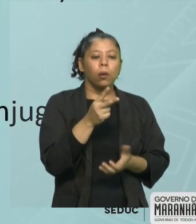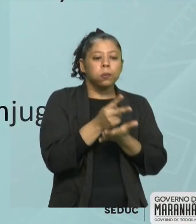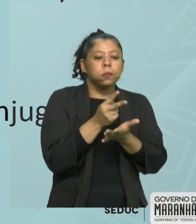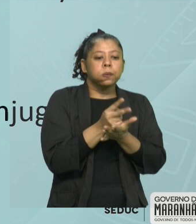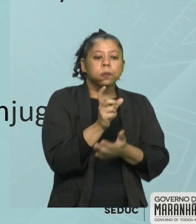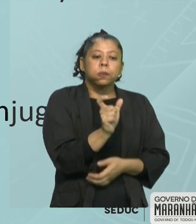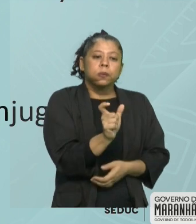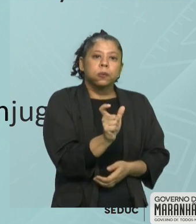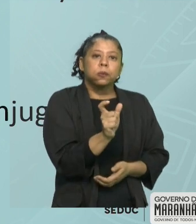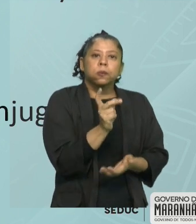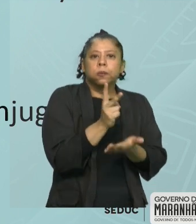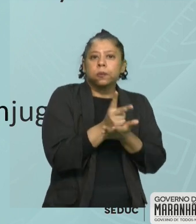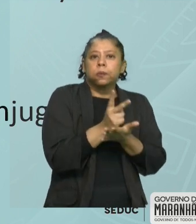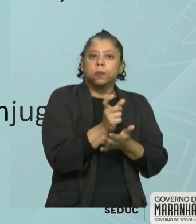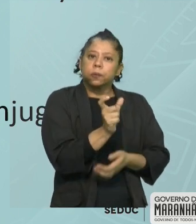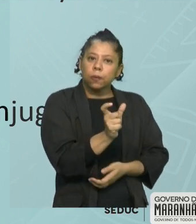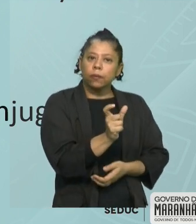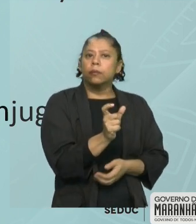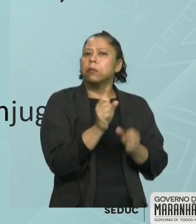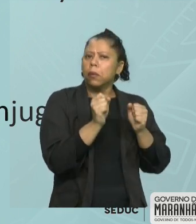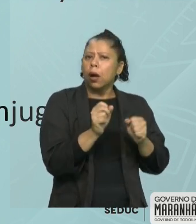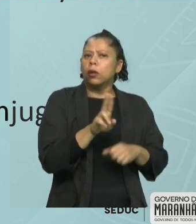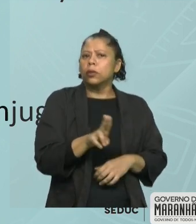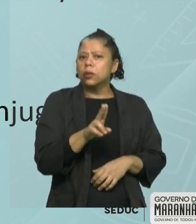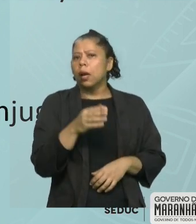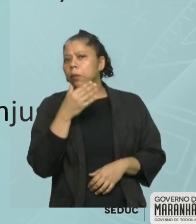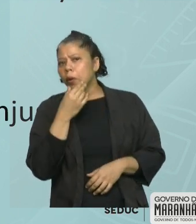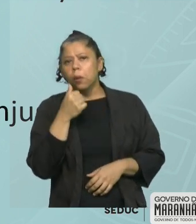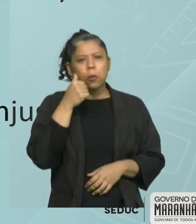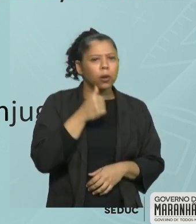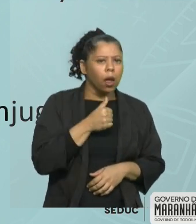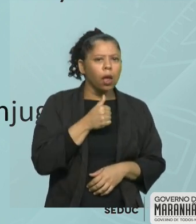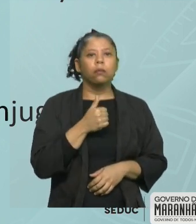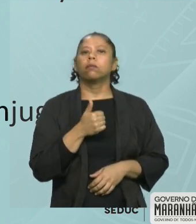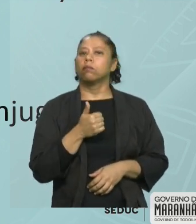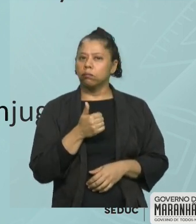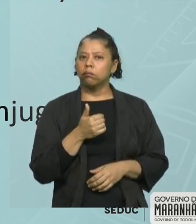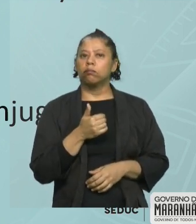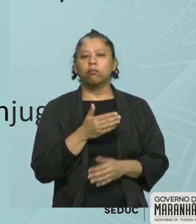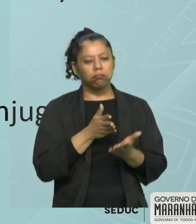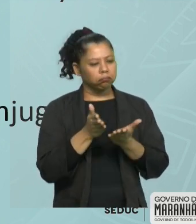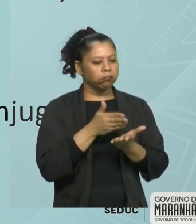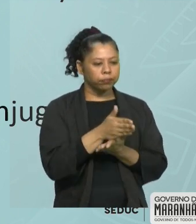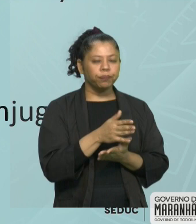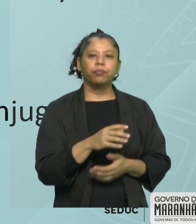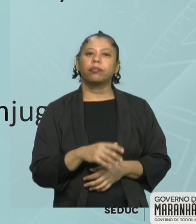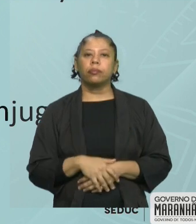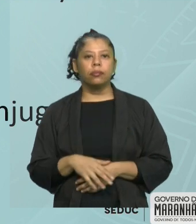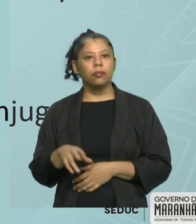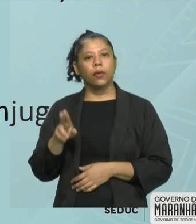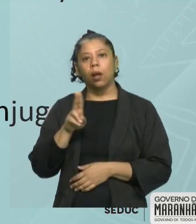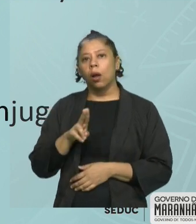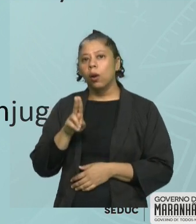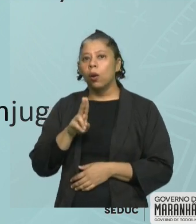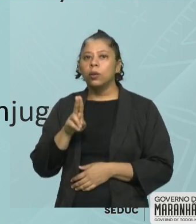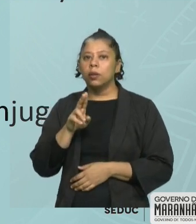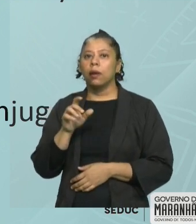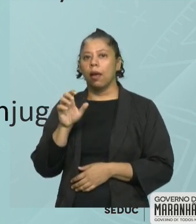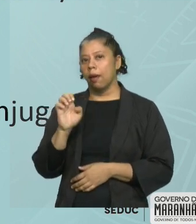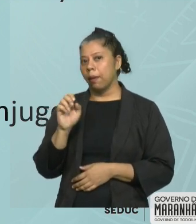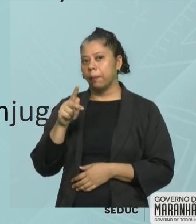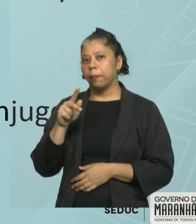única forma, tanto para o masculino quanto para o feminino. Eu começo com os episcenos,